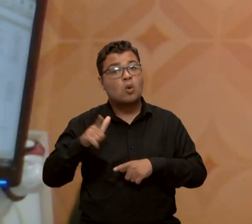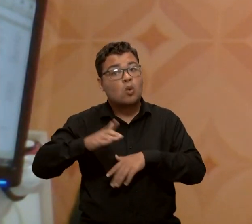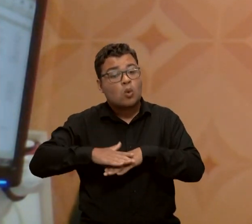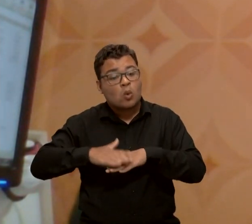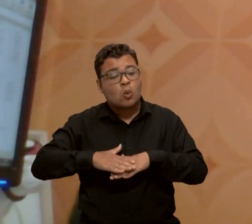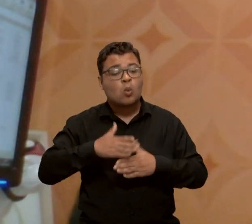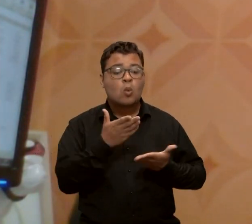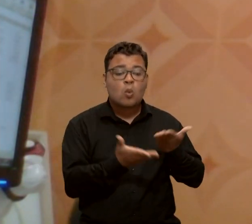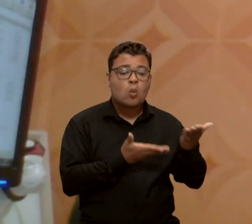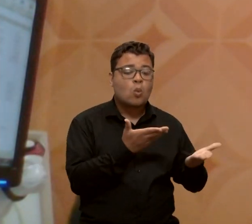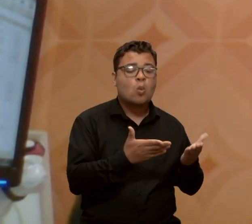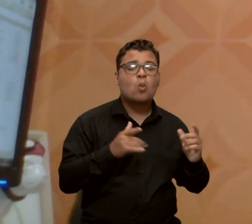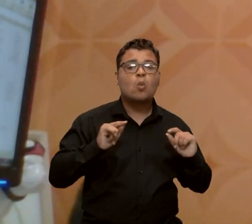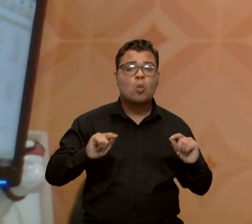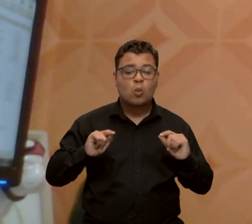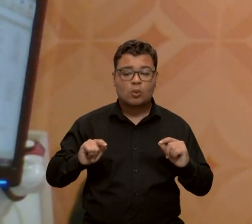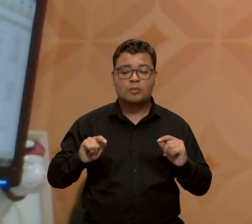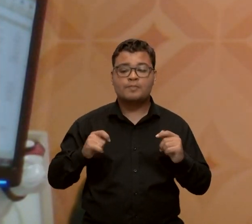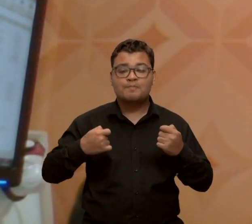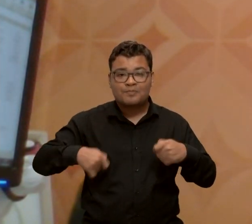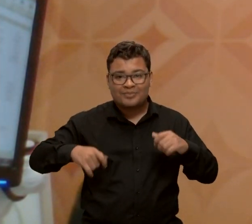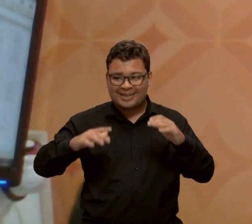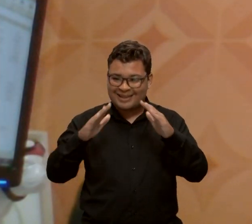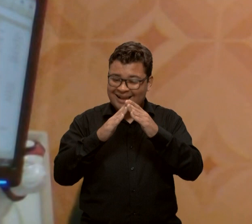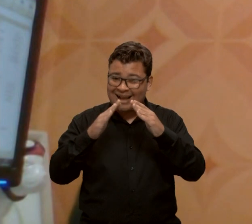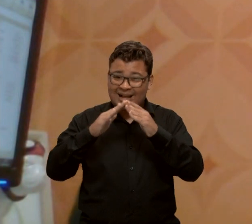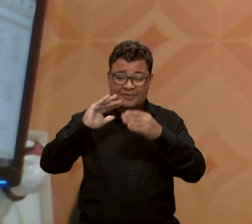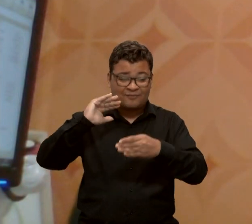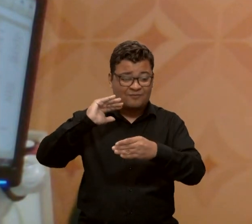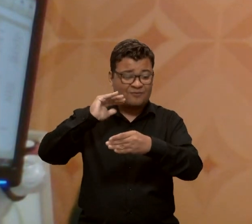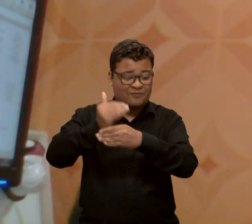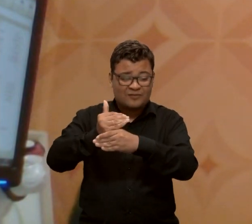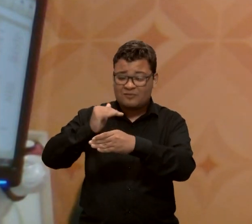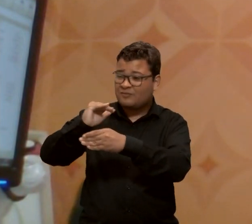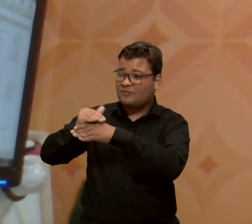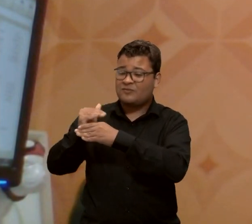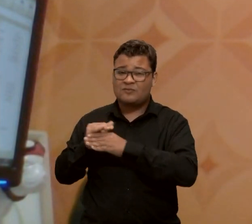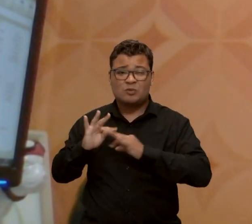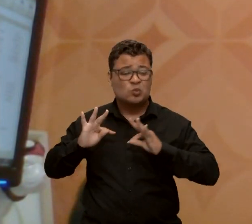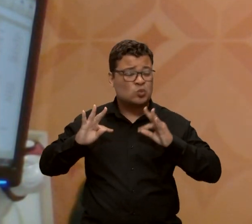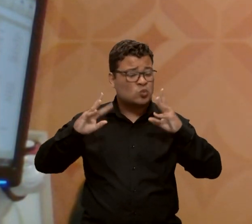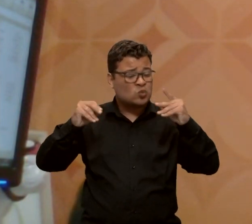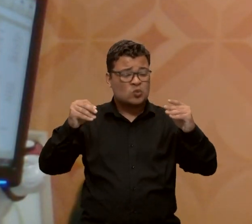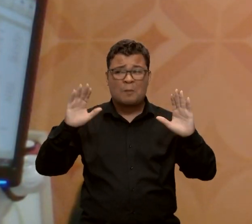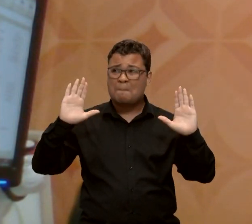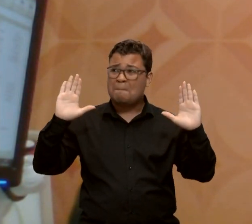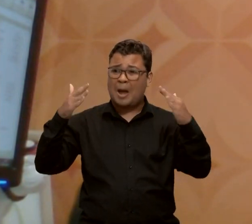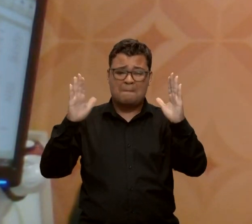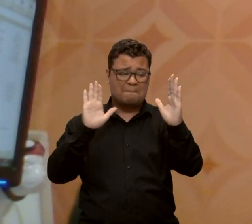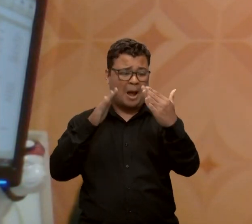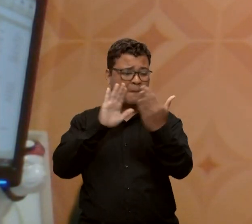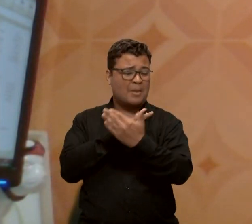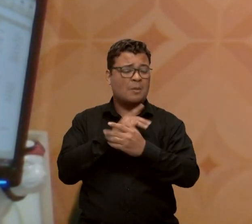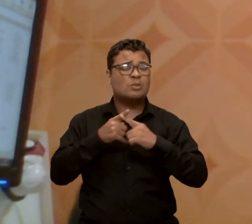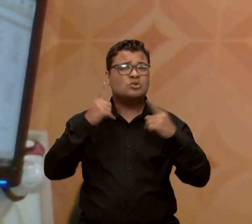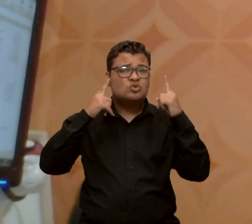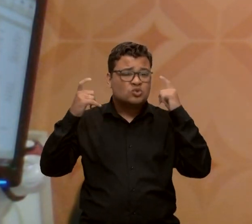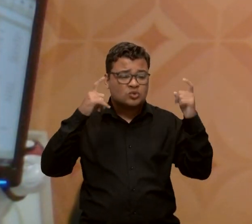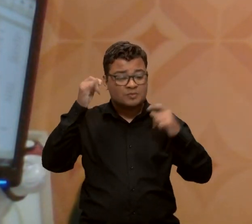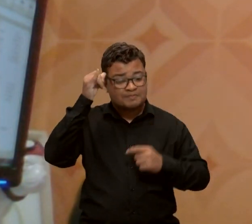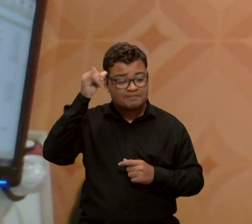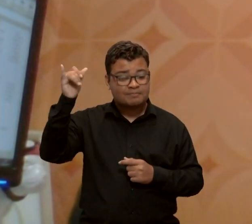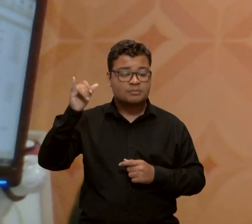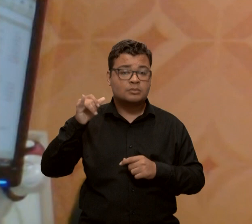ter, sempre fechar bem a casa, né, para abafar aquele som, e, se possível, ligar um